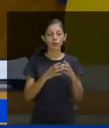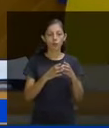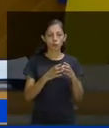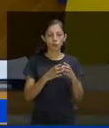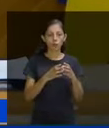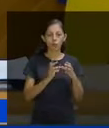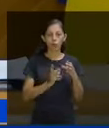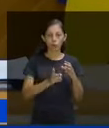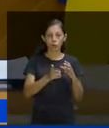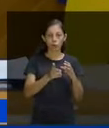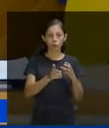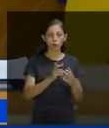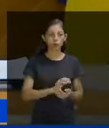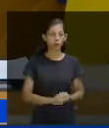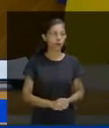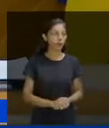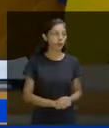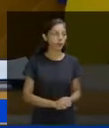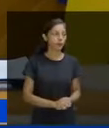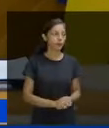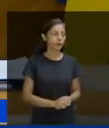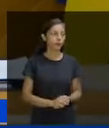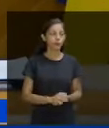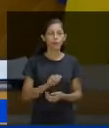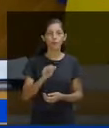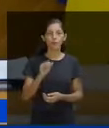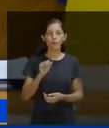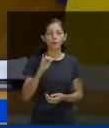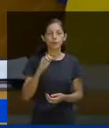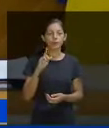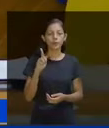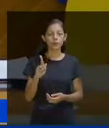verdade, continuação de julgamento em conjunto da AIGE